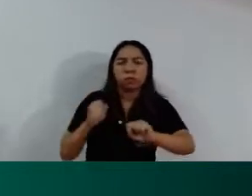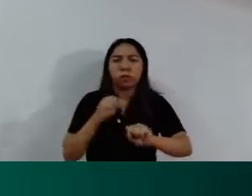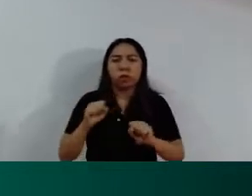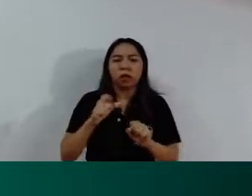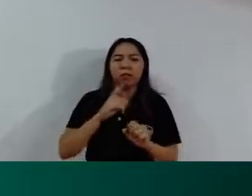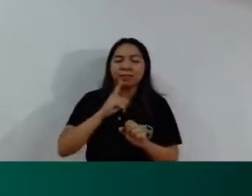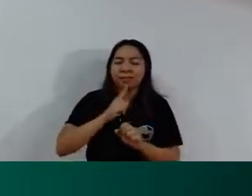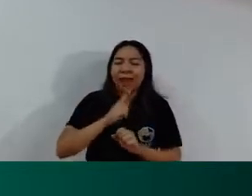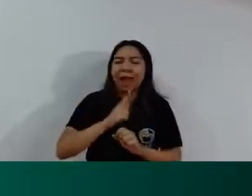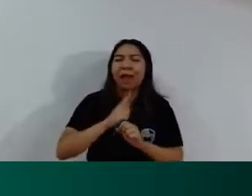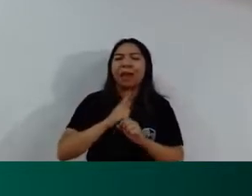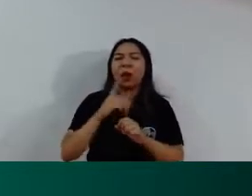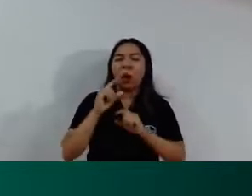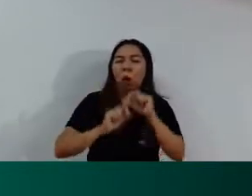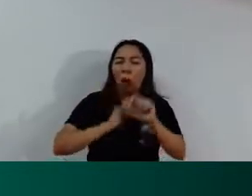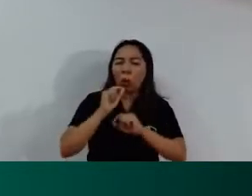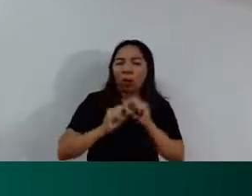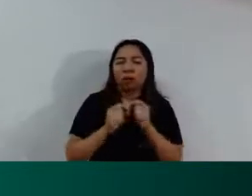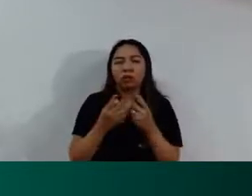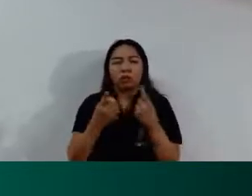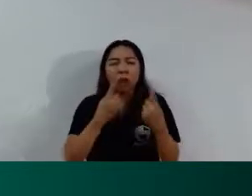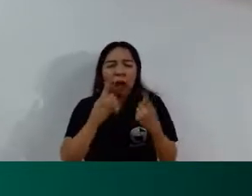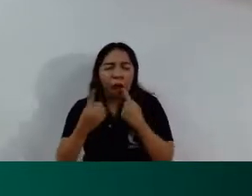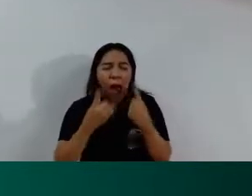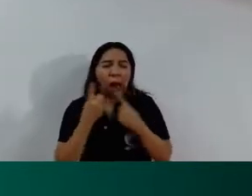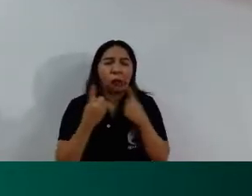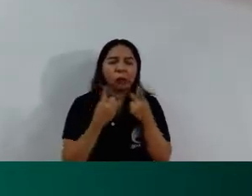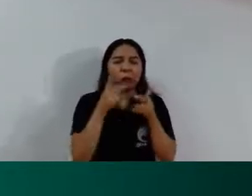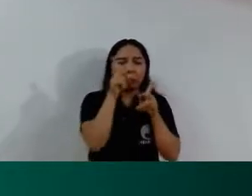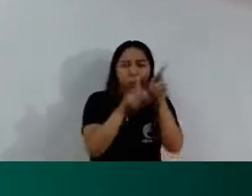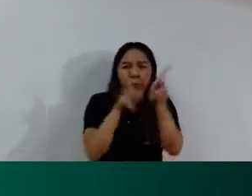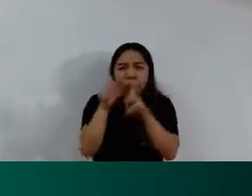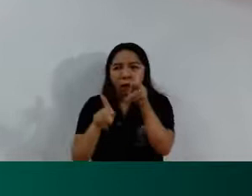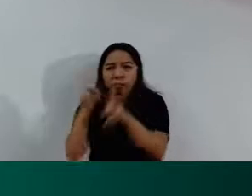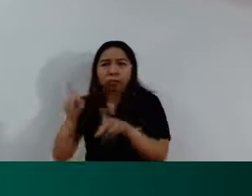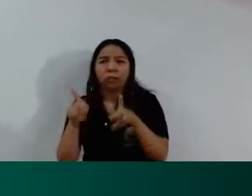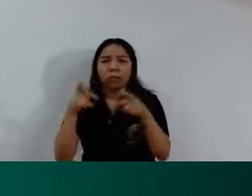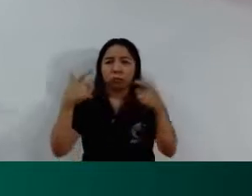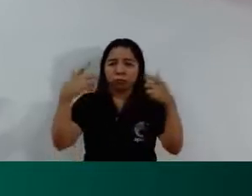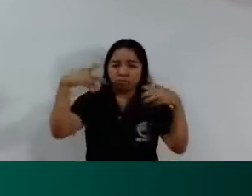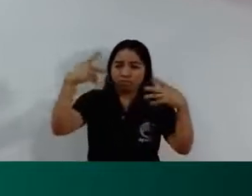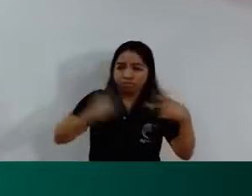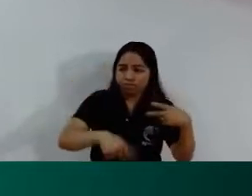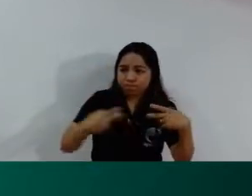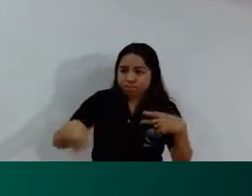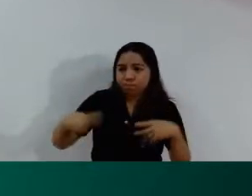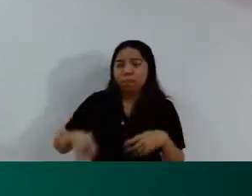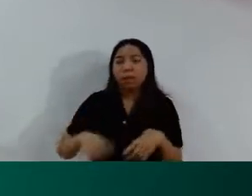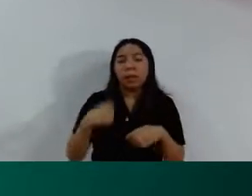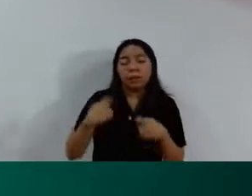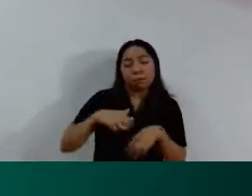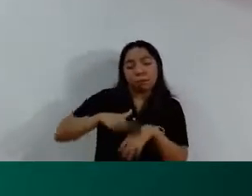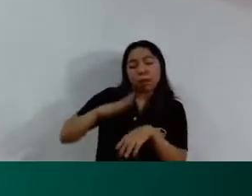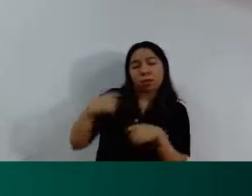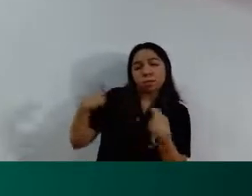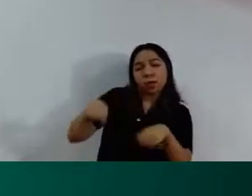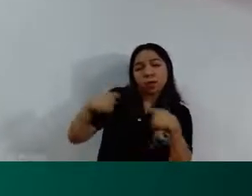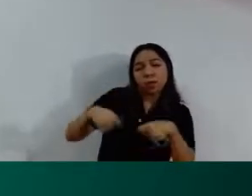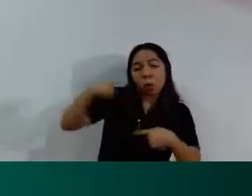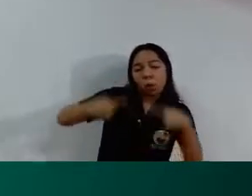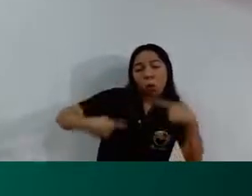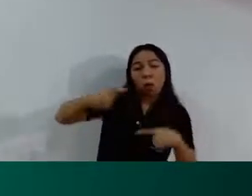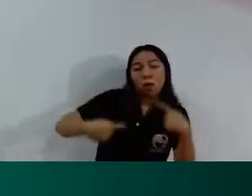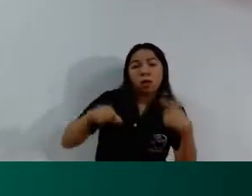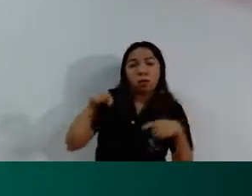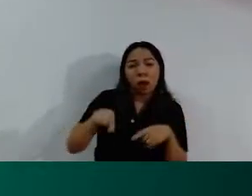pertencimento ao território e com diálogo com as populações locais e que mais precisam desse tipo de